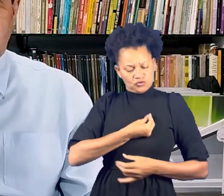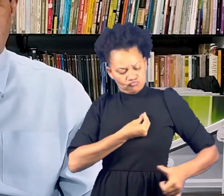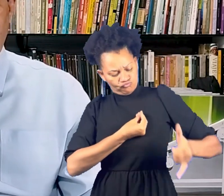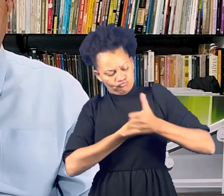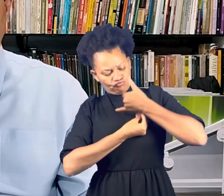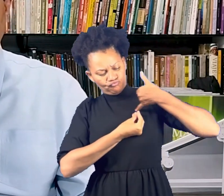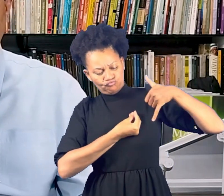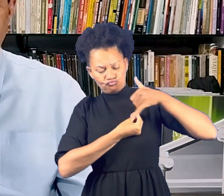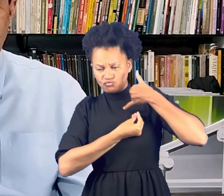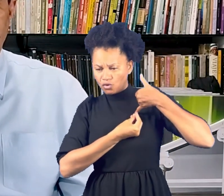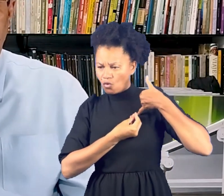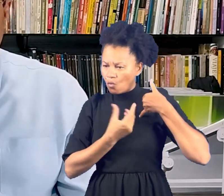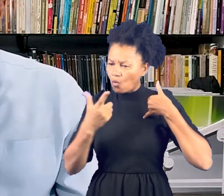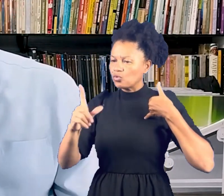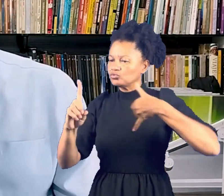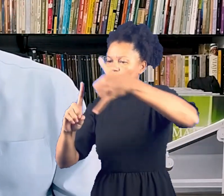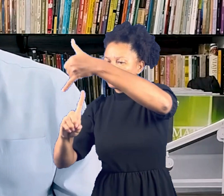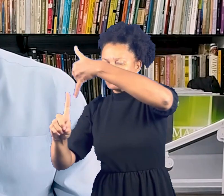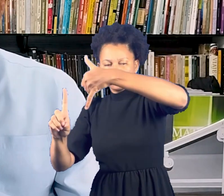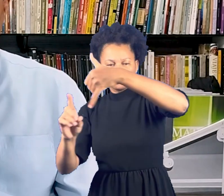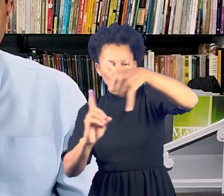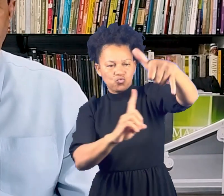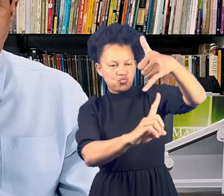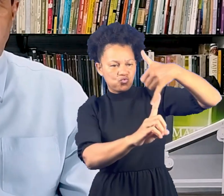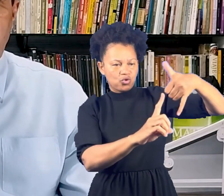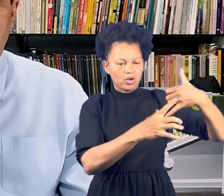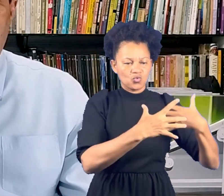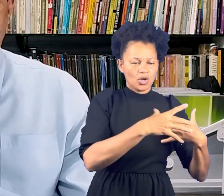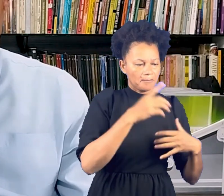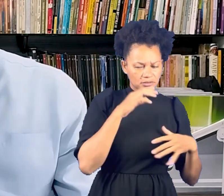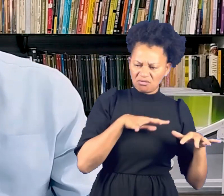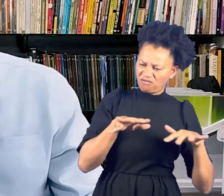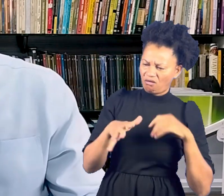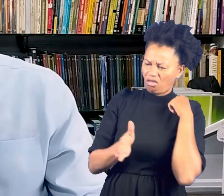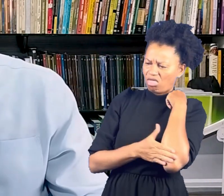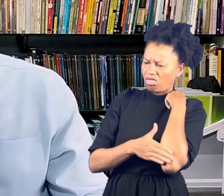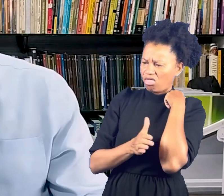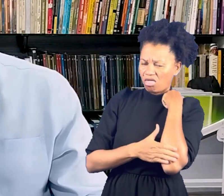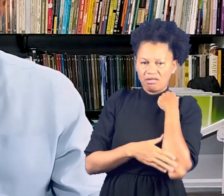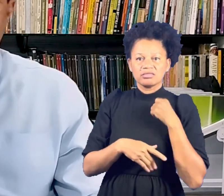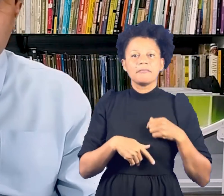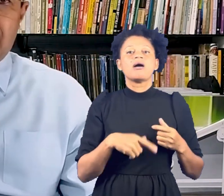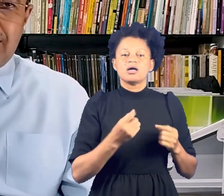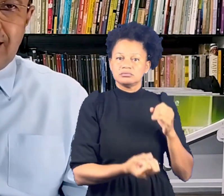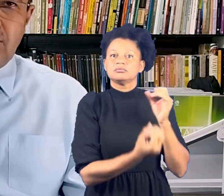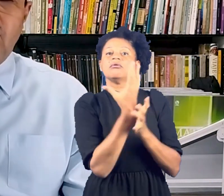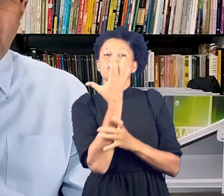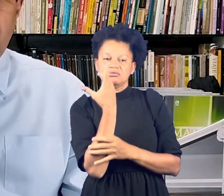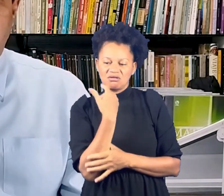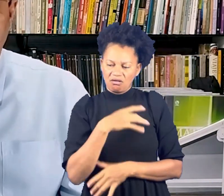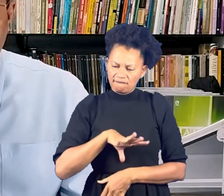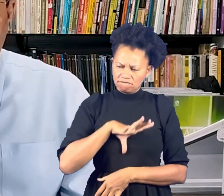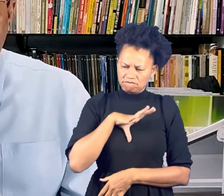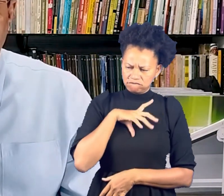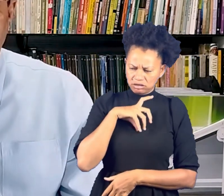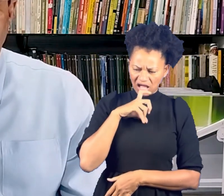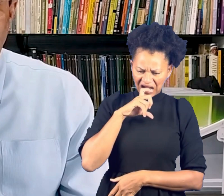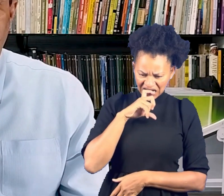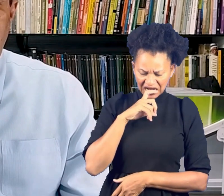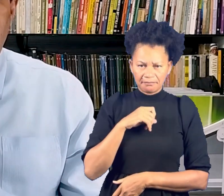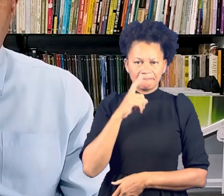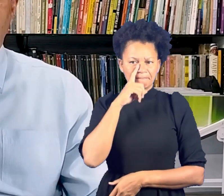vida, na vida do outro, atrai o ciúme, atrai a inveja e atrai o